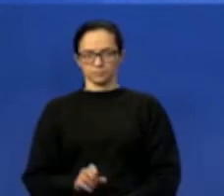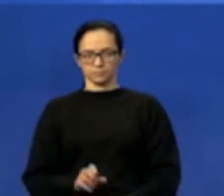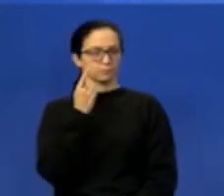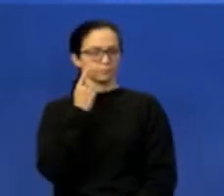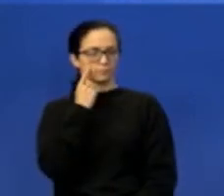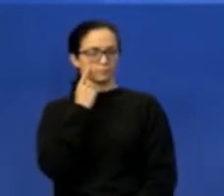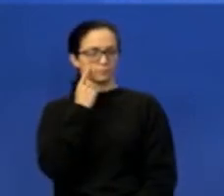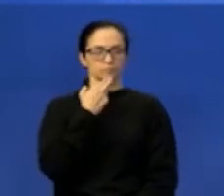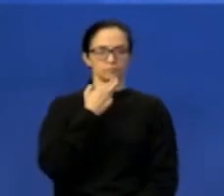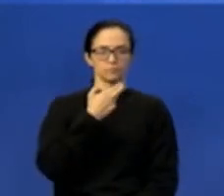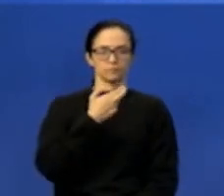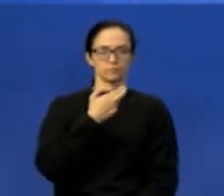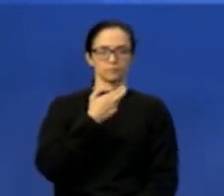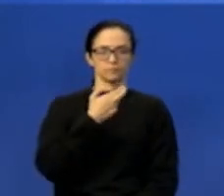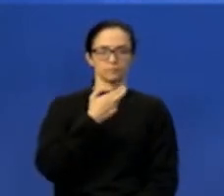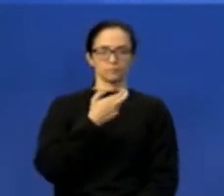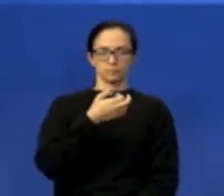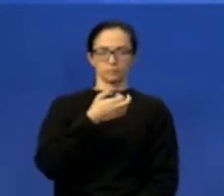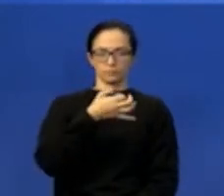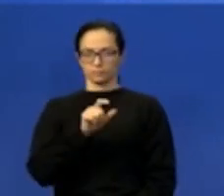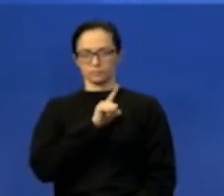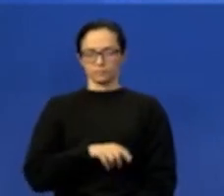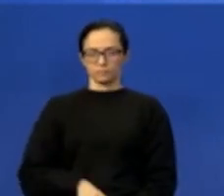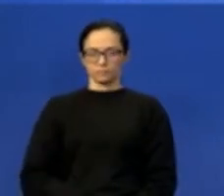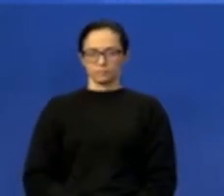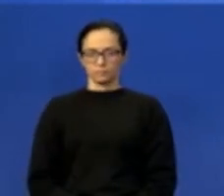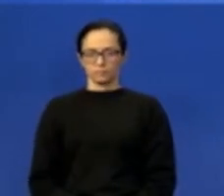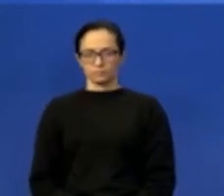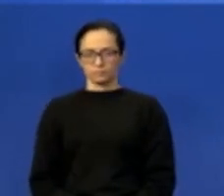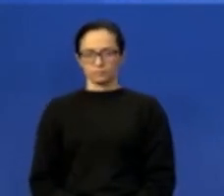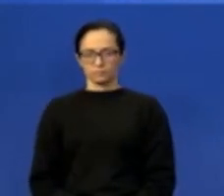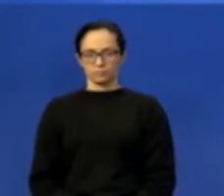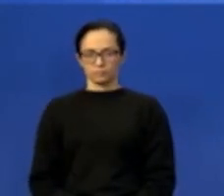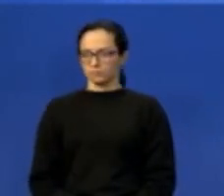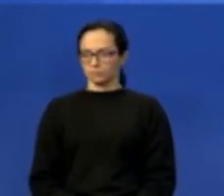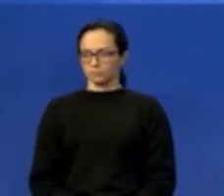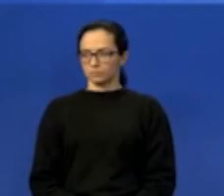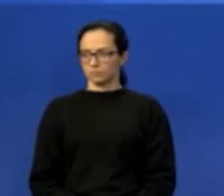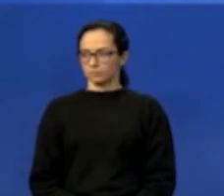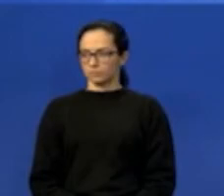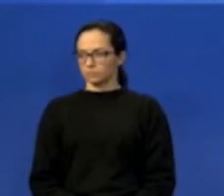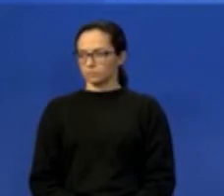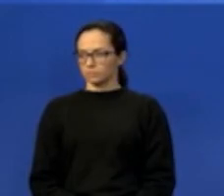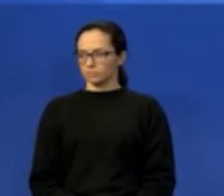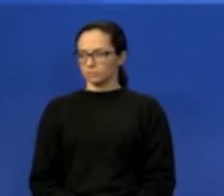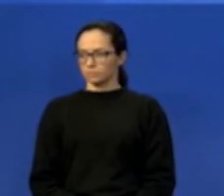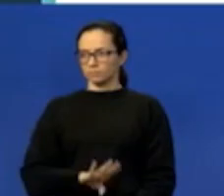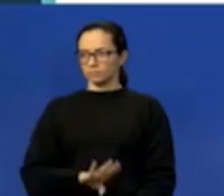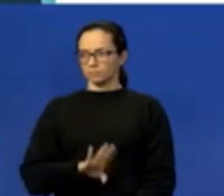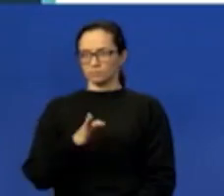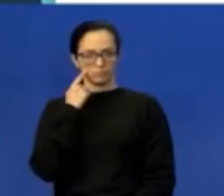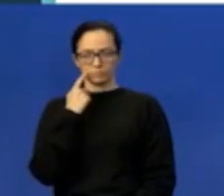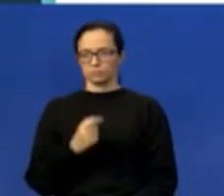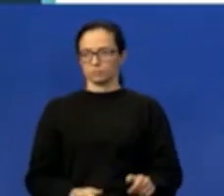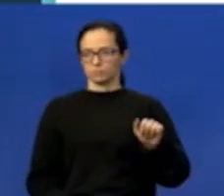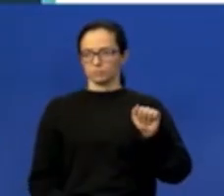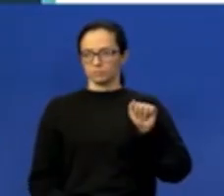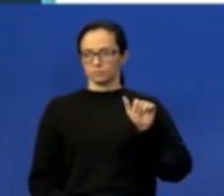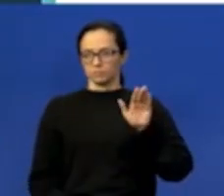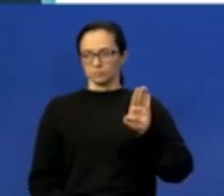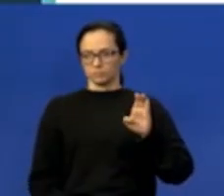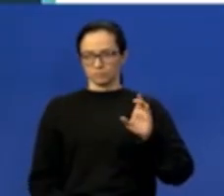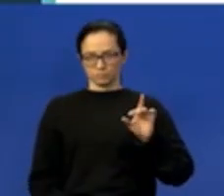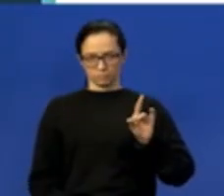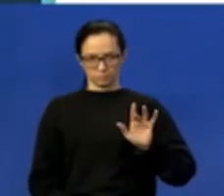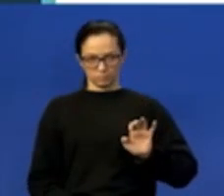Na nossa interatividade, agora eu vou passar a resposta correta para vocês. Então, entre as alternativas A, B e C, D